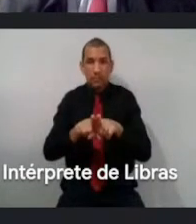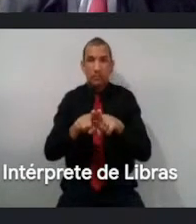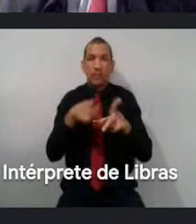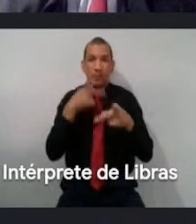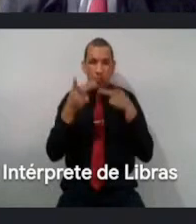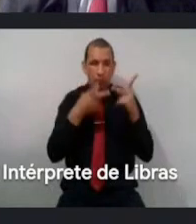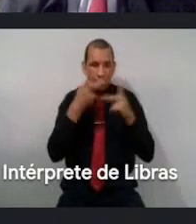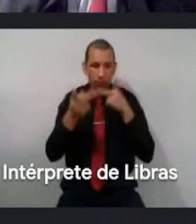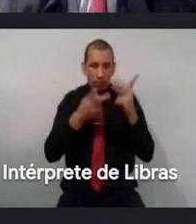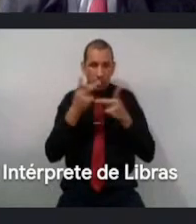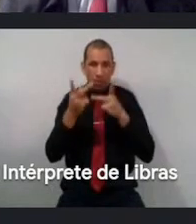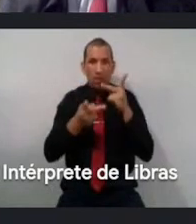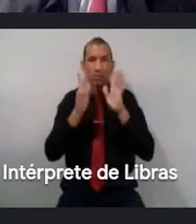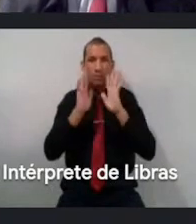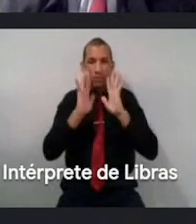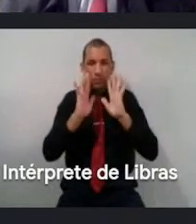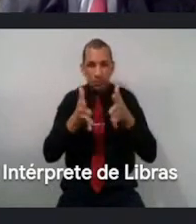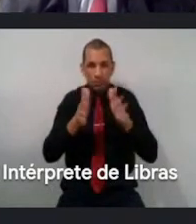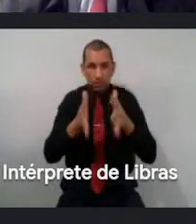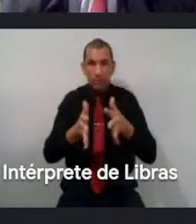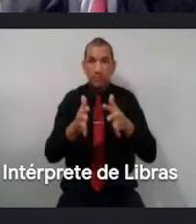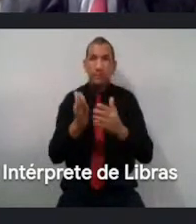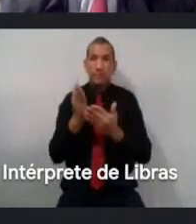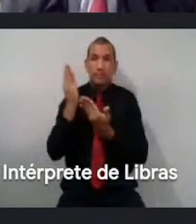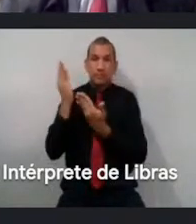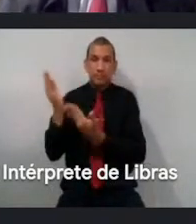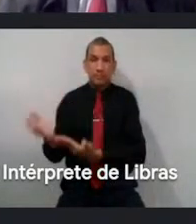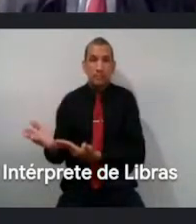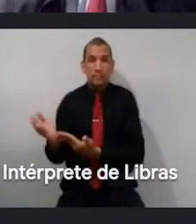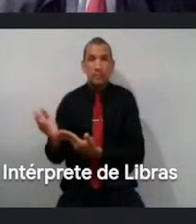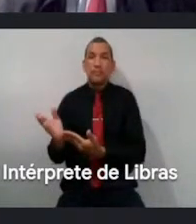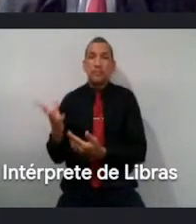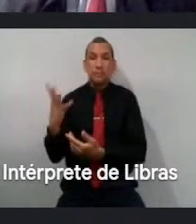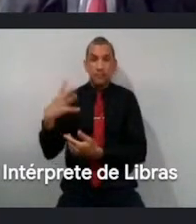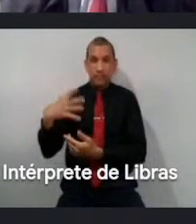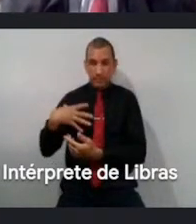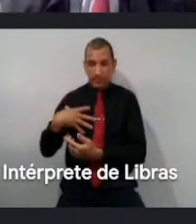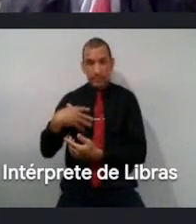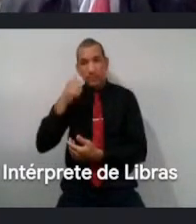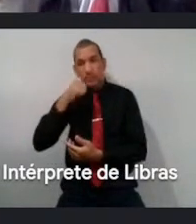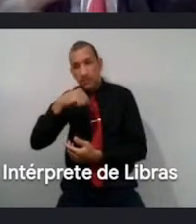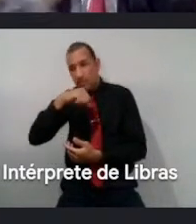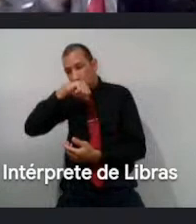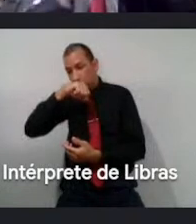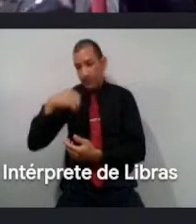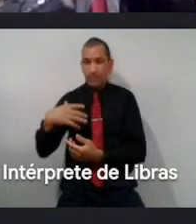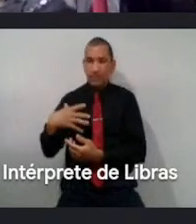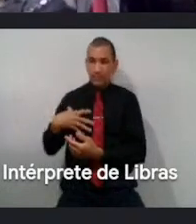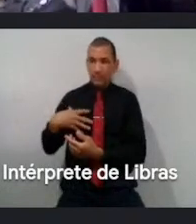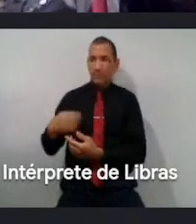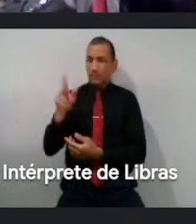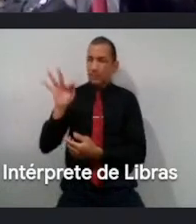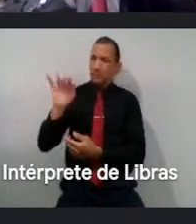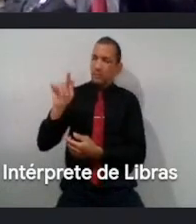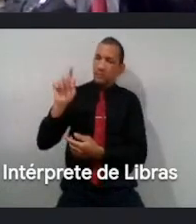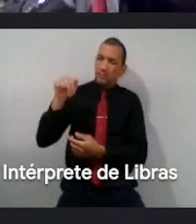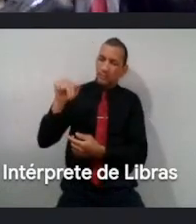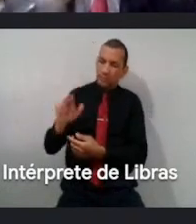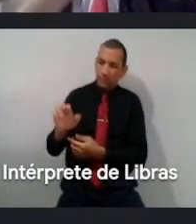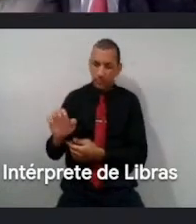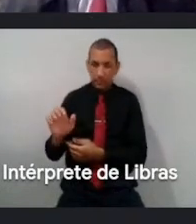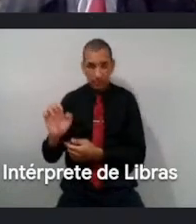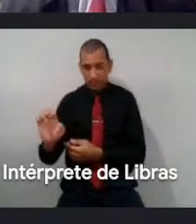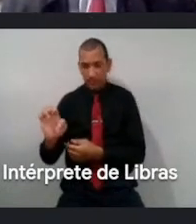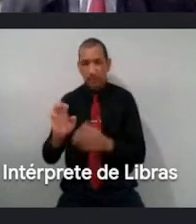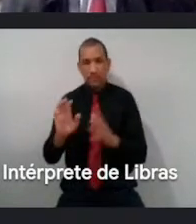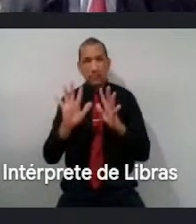já relatado o meu disse a mesma era é genitora do Senhor vaso também é um dos Correios em